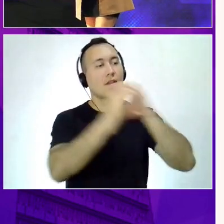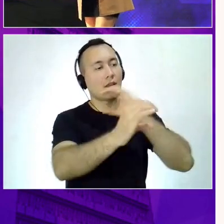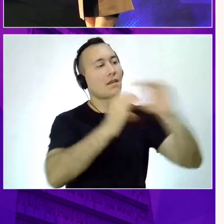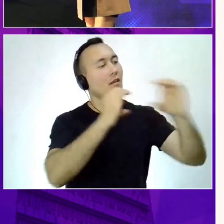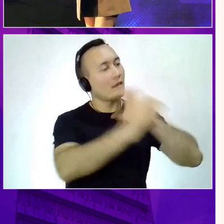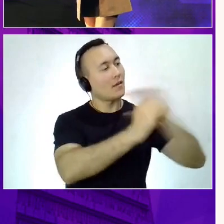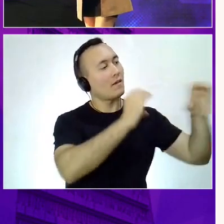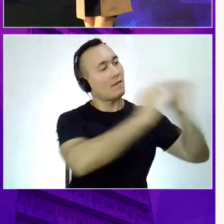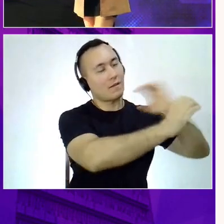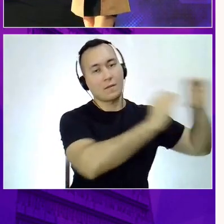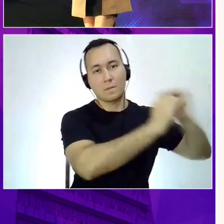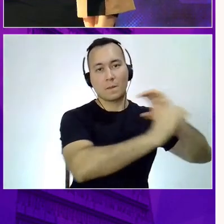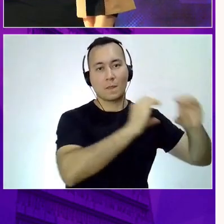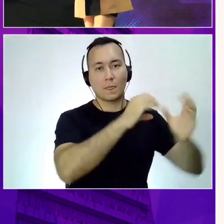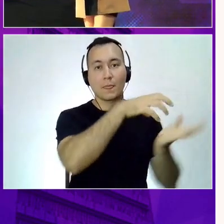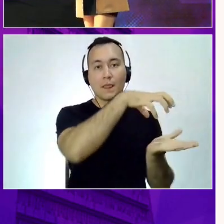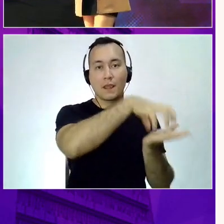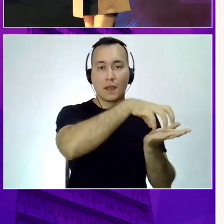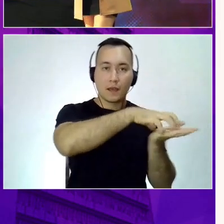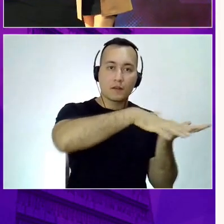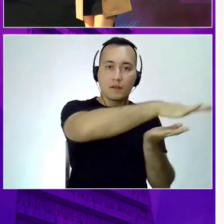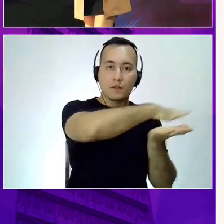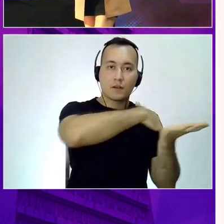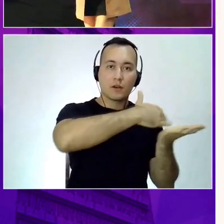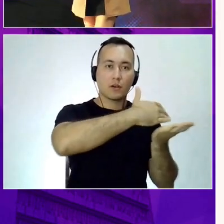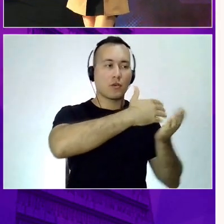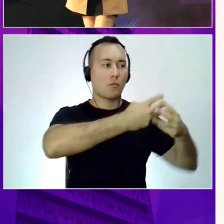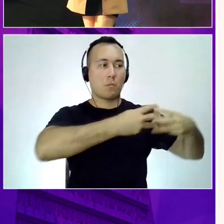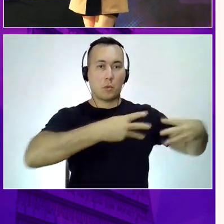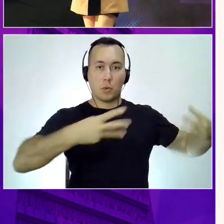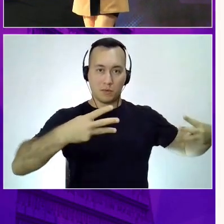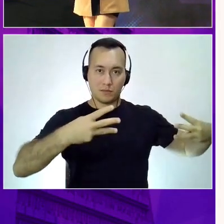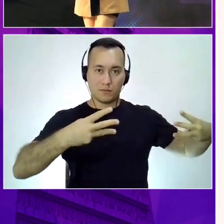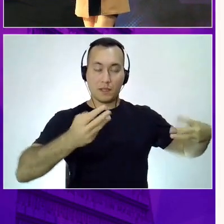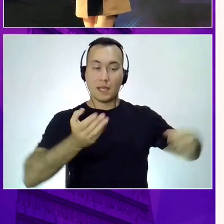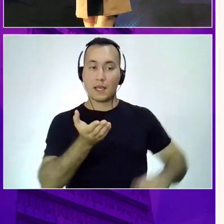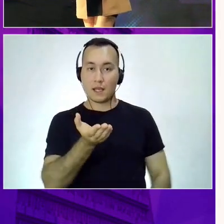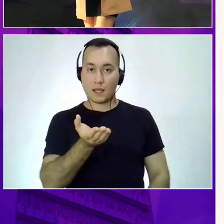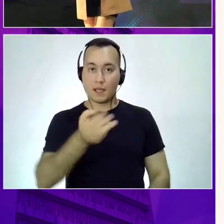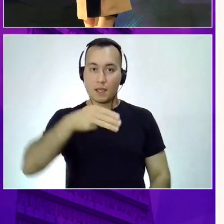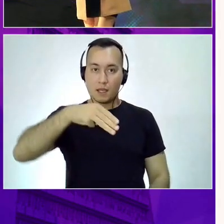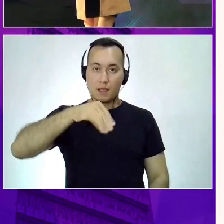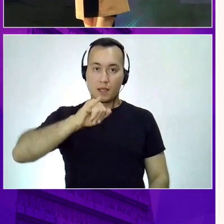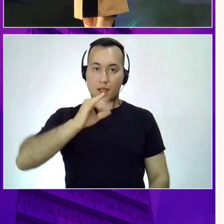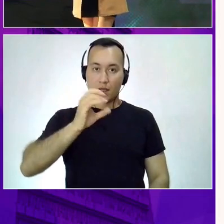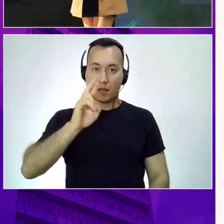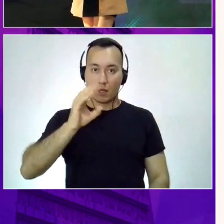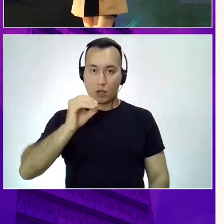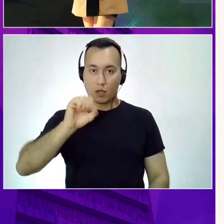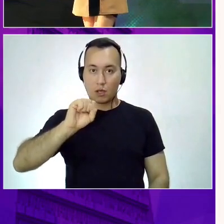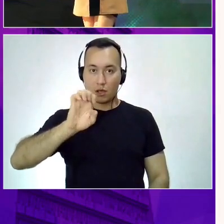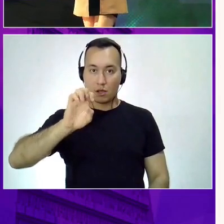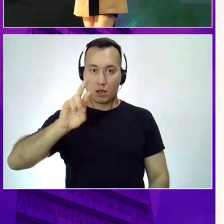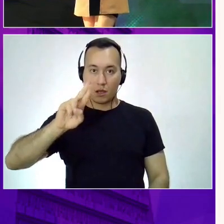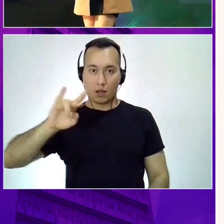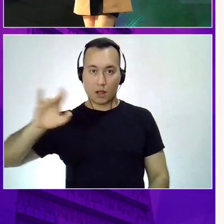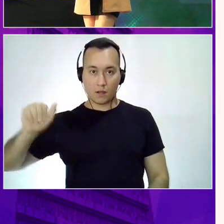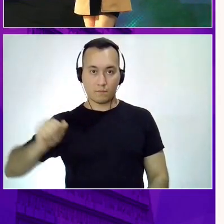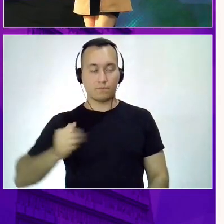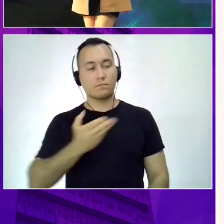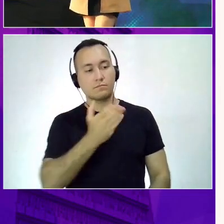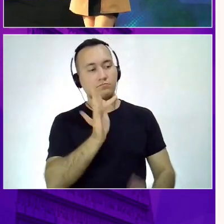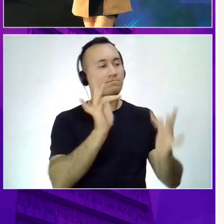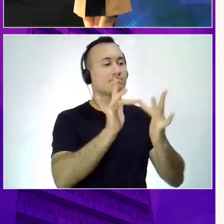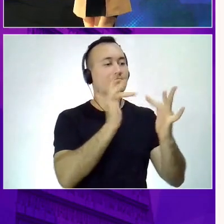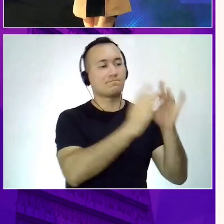comunicar com os outros microserviços e outras tecnologias que ele faça uso. E é claro, a gente precisa considerar requisitos de desempenho. Por